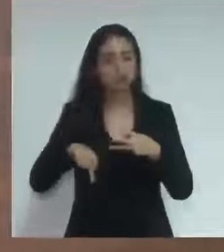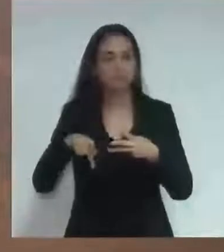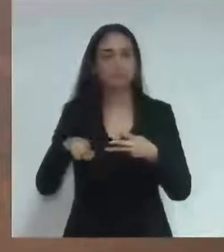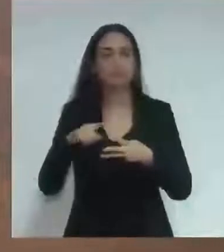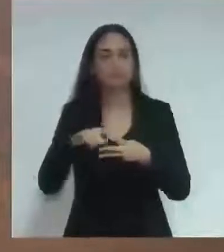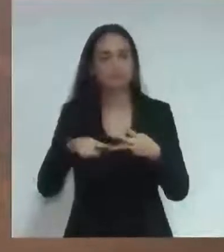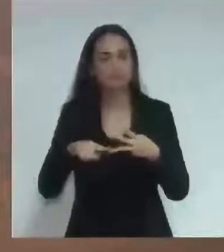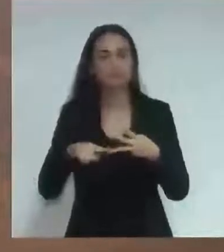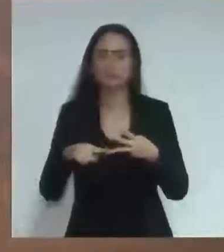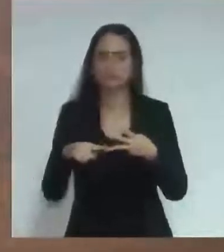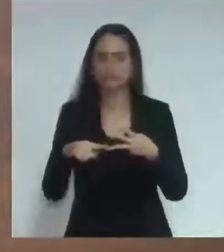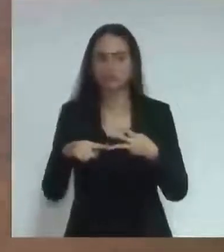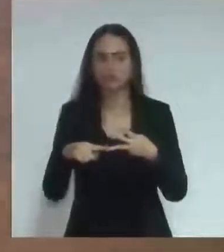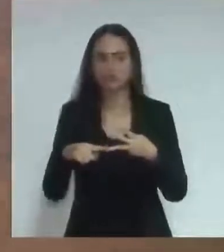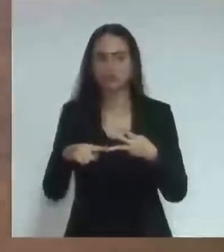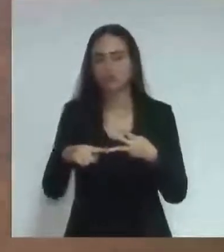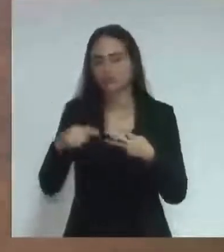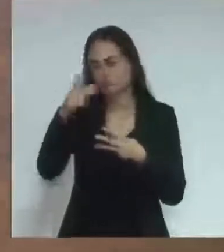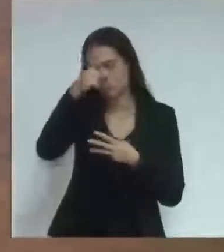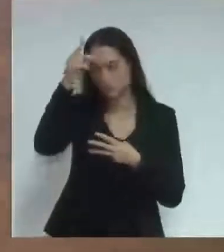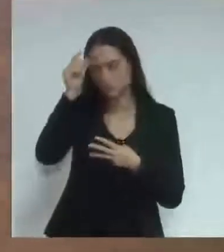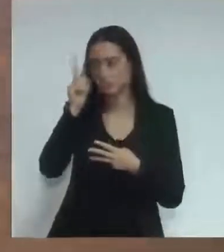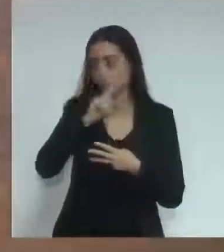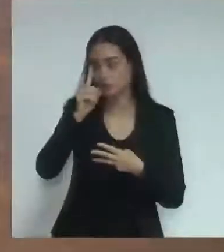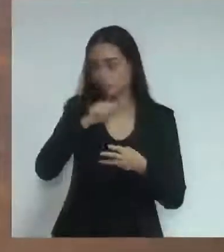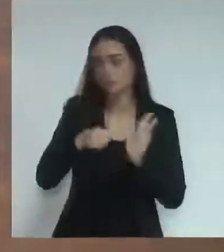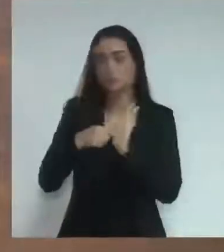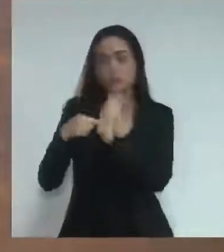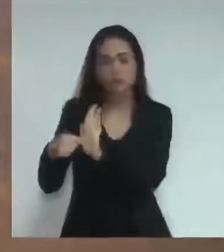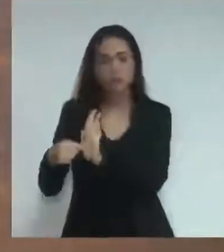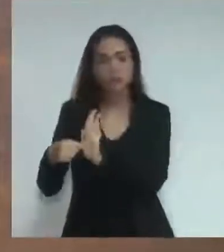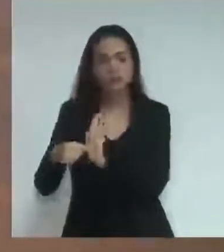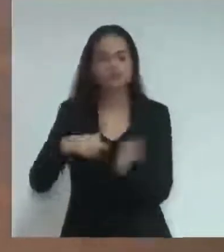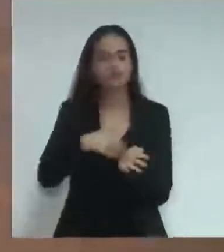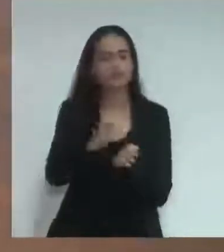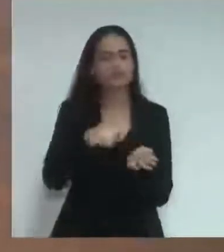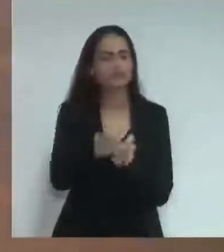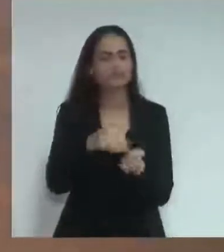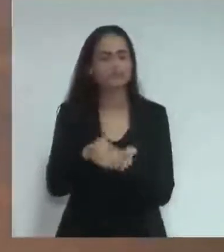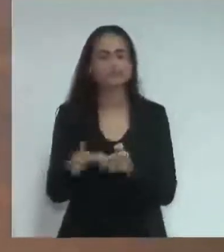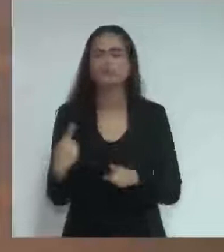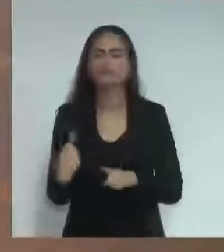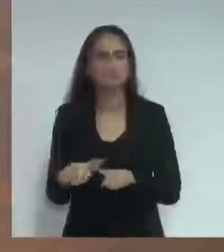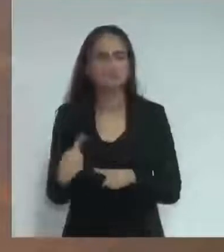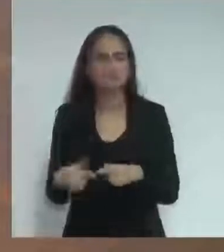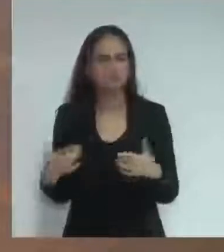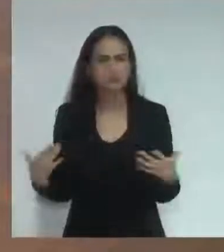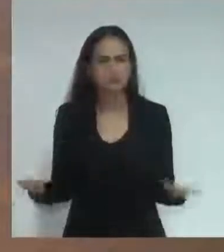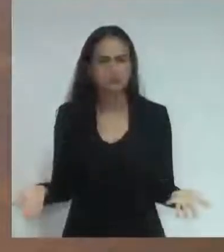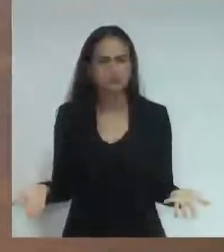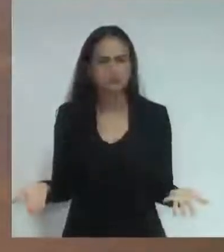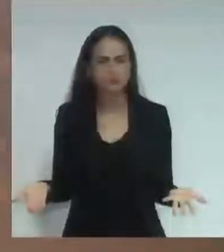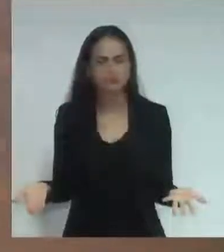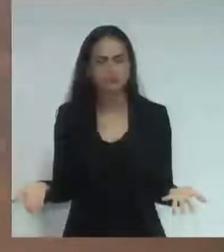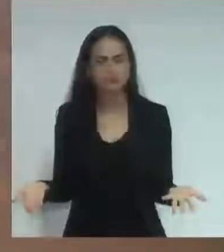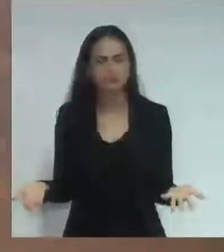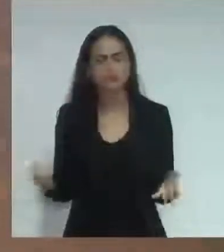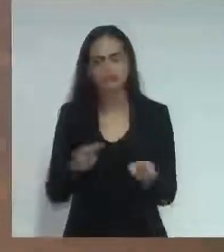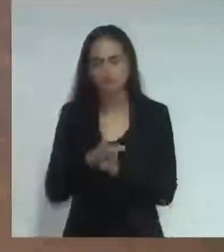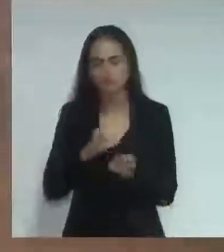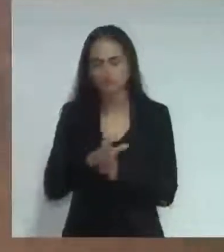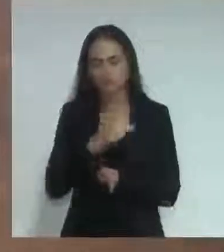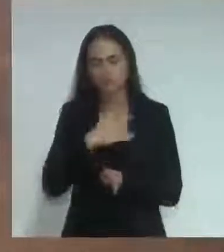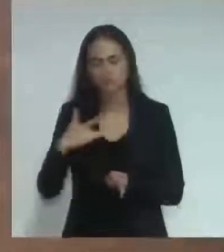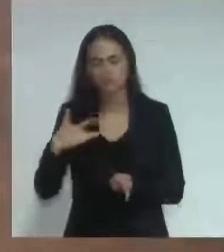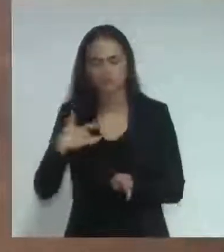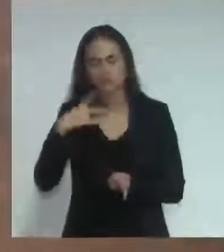que denunciam questões da Prefeitura e do secretário de Saúde, são expulsos, né? Foram caçados do Conselho Municipal de Saúde. Não acho